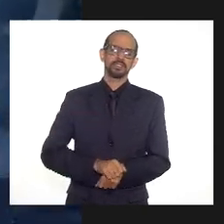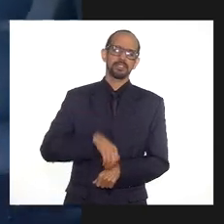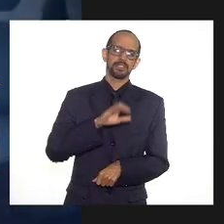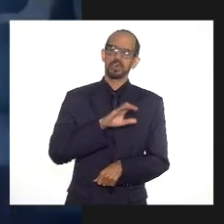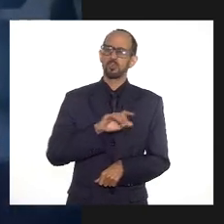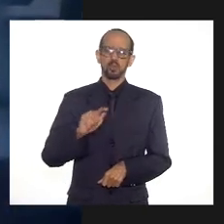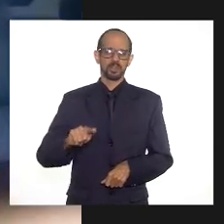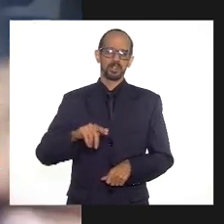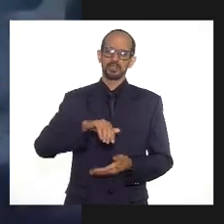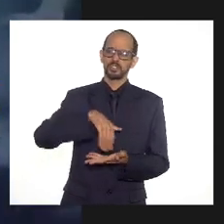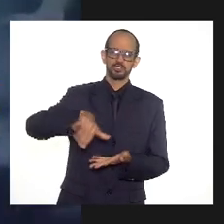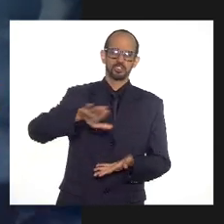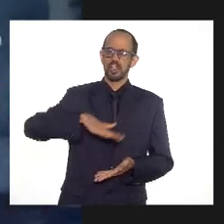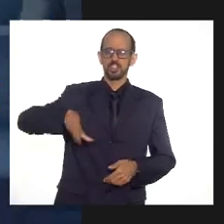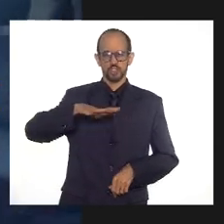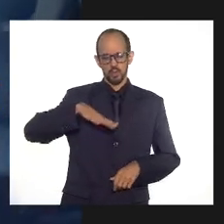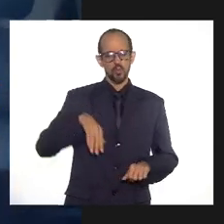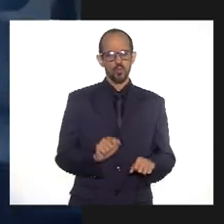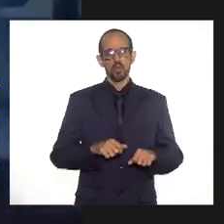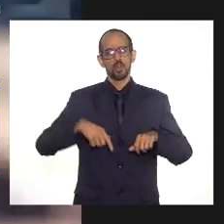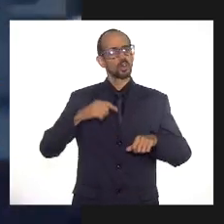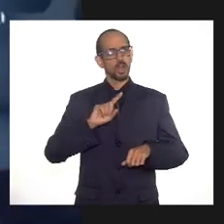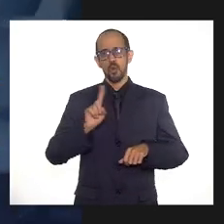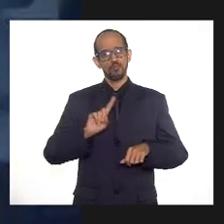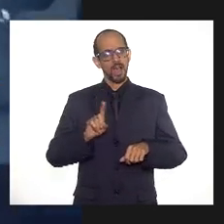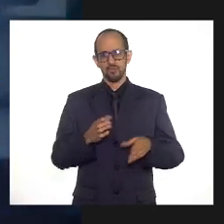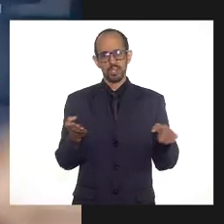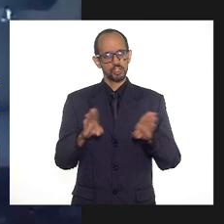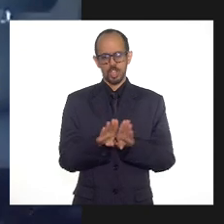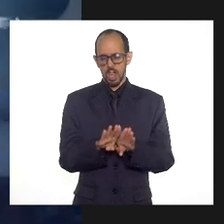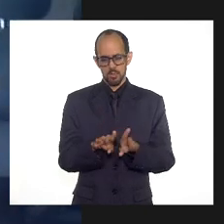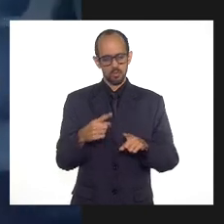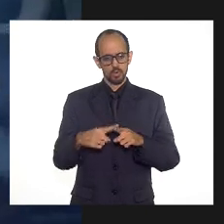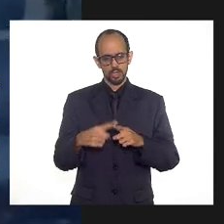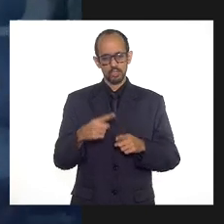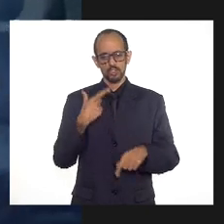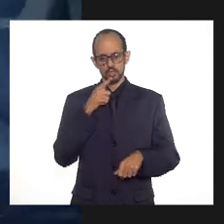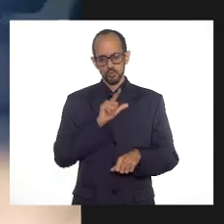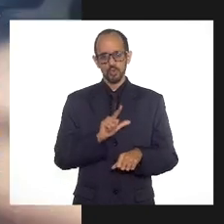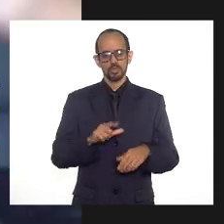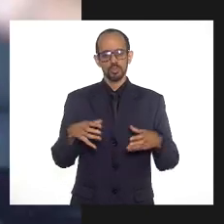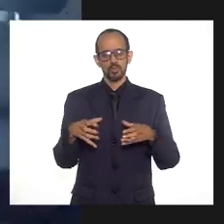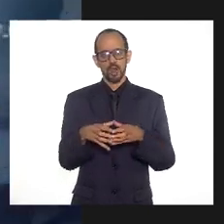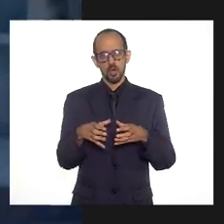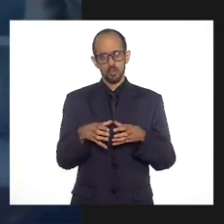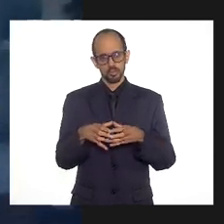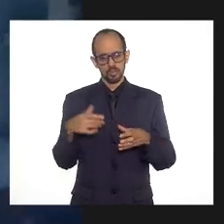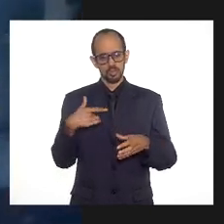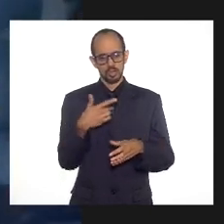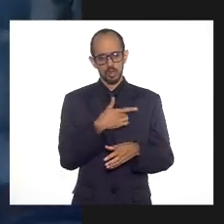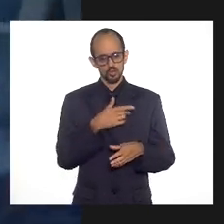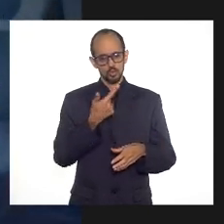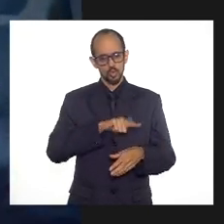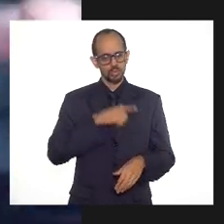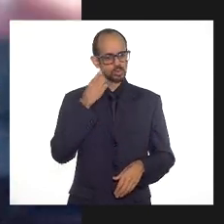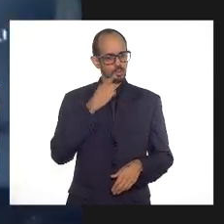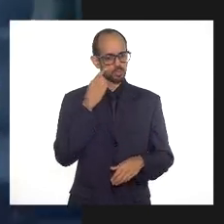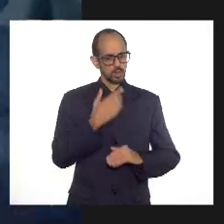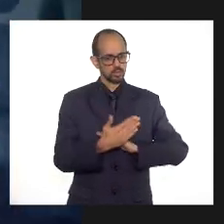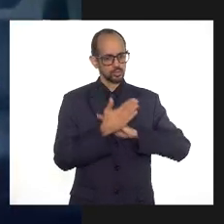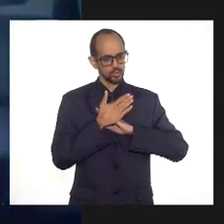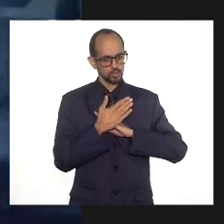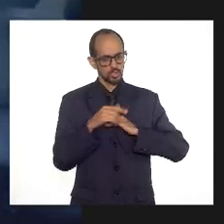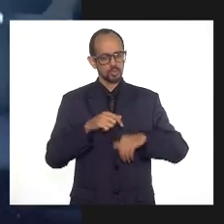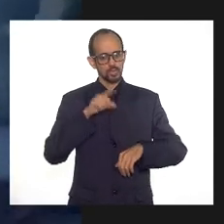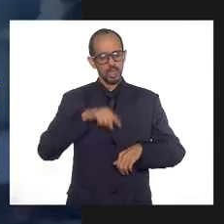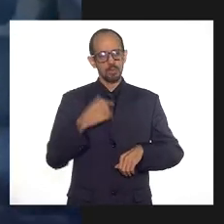fechar, que nós conseguimos viabilizar através da mobilização das deputadas da Comissão de Saúde, outros deputados também nos ajudaram, que é fundamental